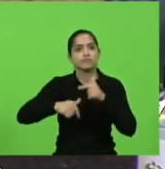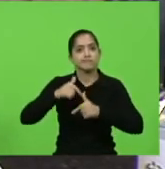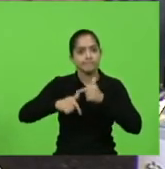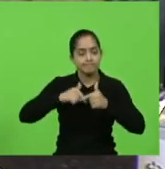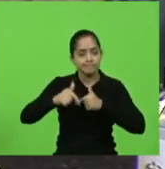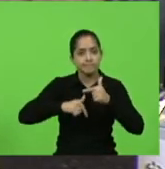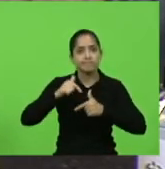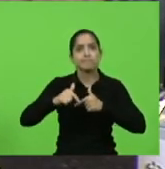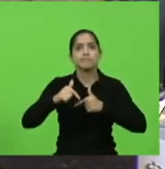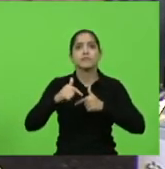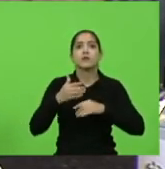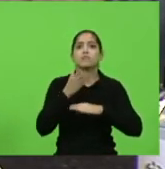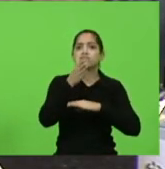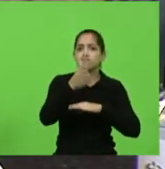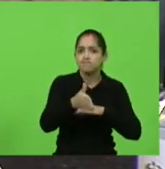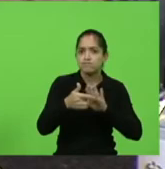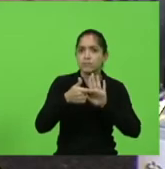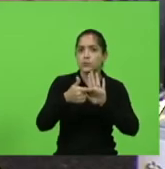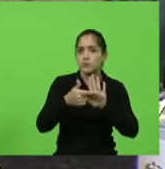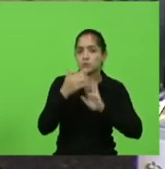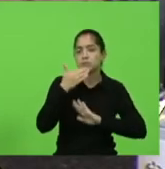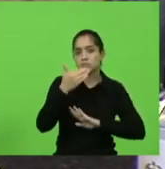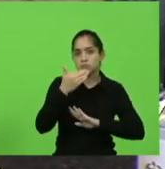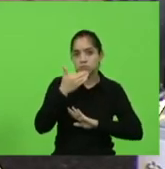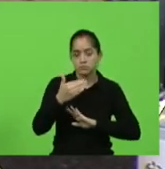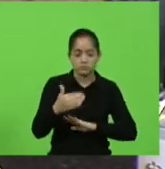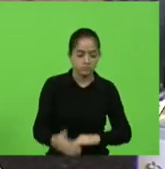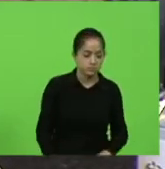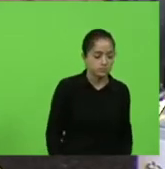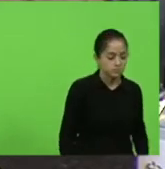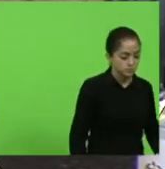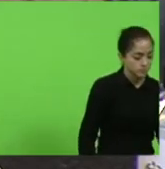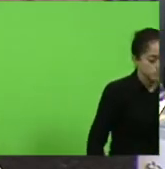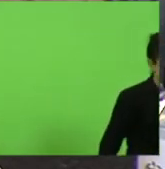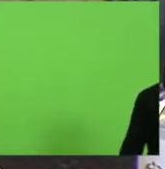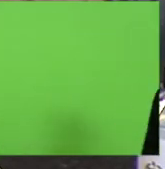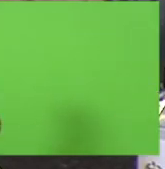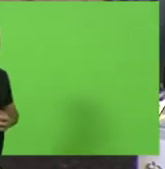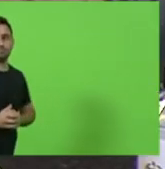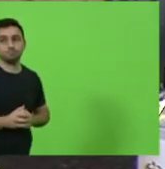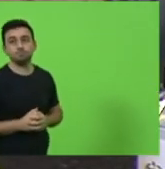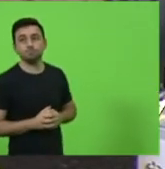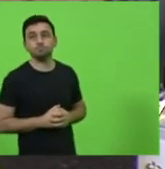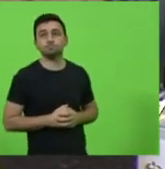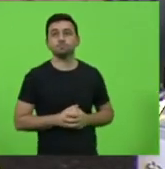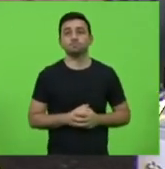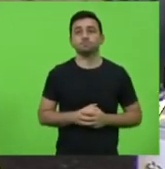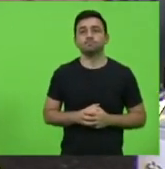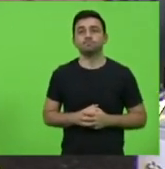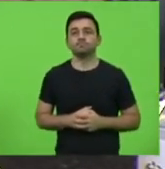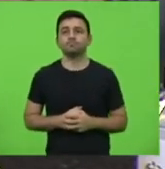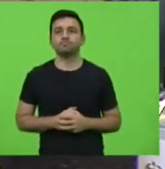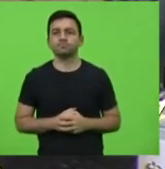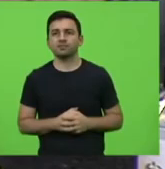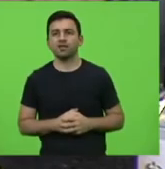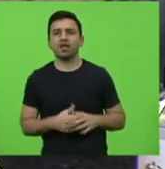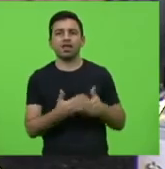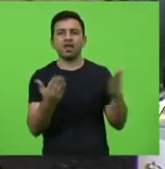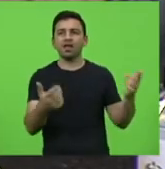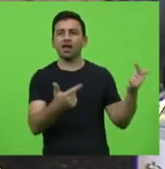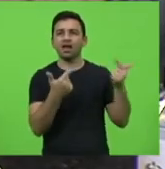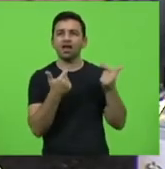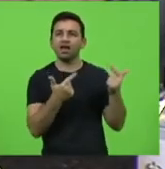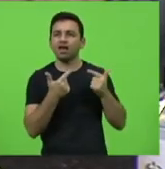Conversamos, levamos a demanda para o governo que aumentou sua arrecadação, que tem possibilidade de fazer as obras, e zomba de nós, porque nada faz,